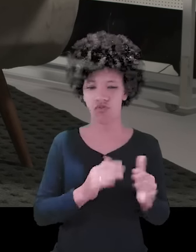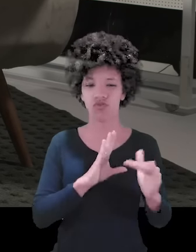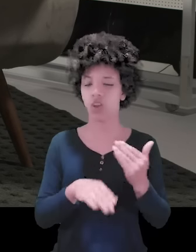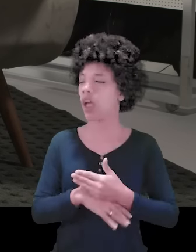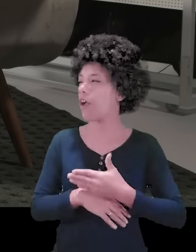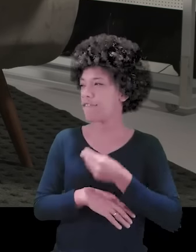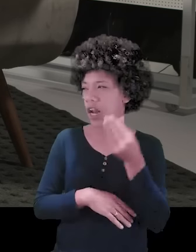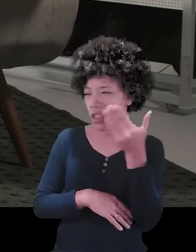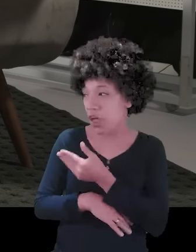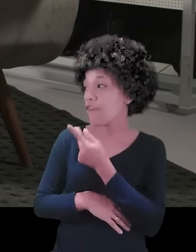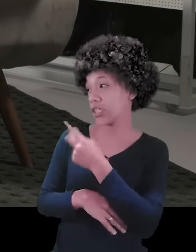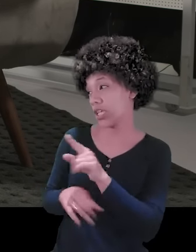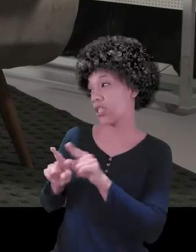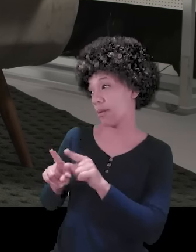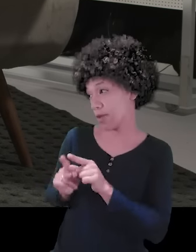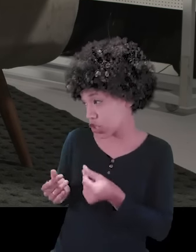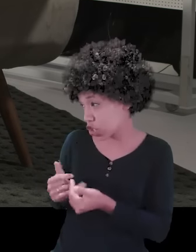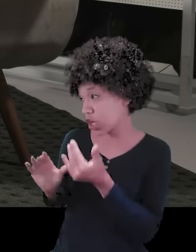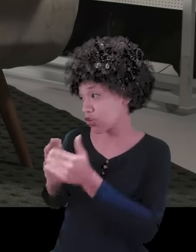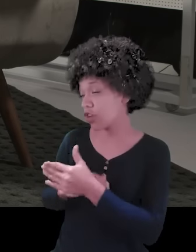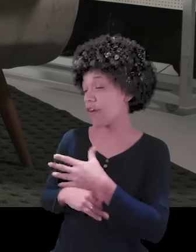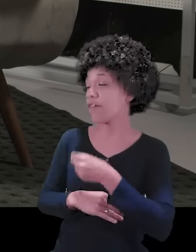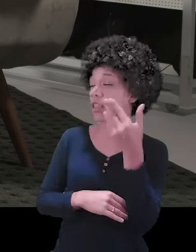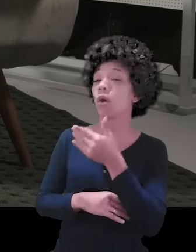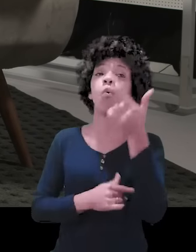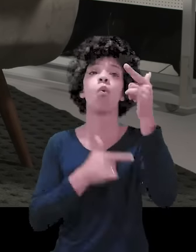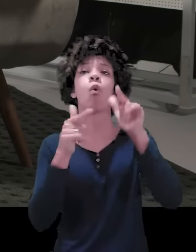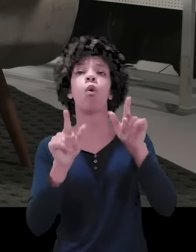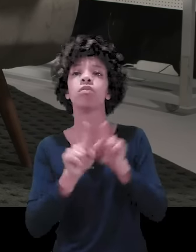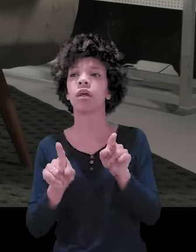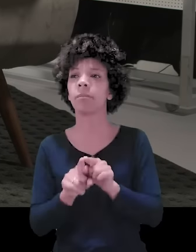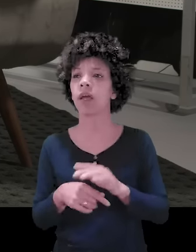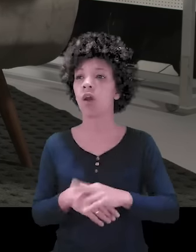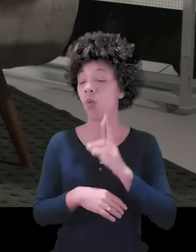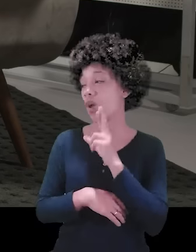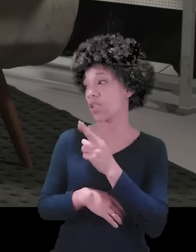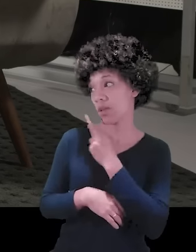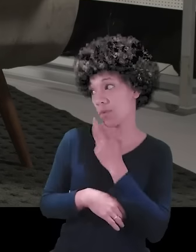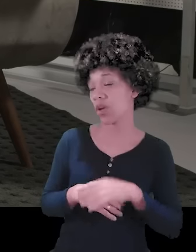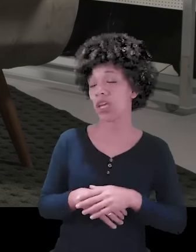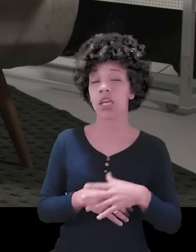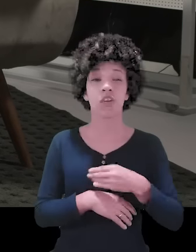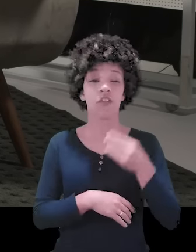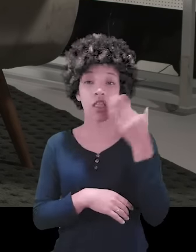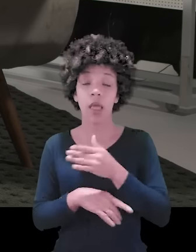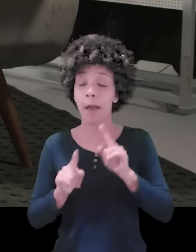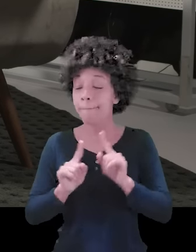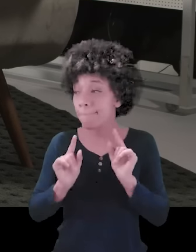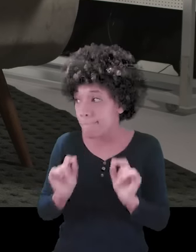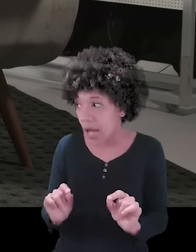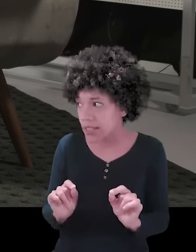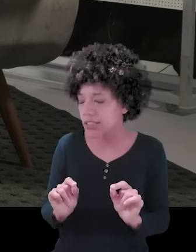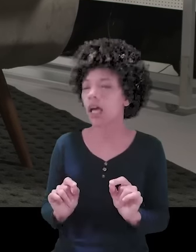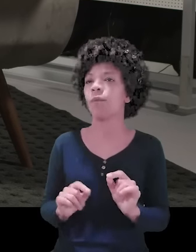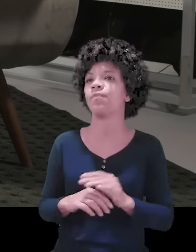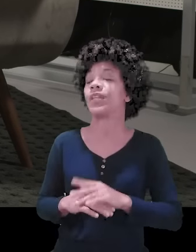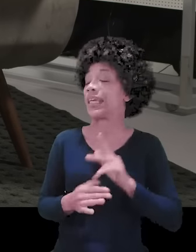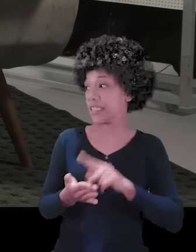de gente filha da Você já recebeu dinheiro de filha da O outro ali para comer no restaurante que o cara filha uma coisa